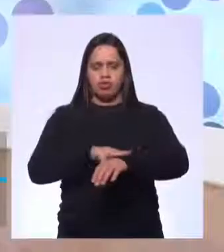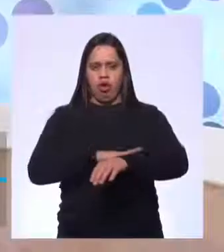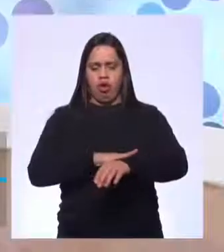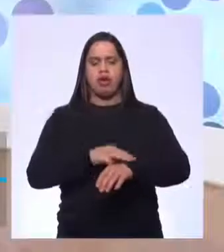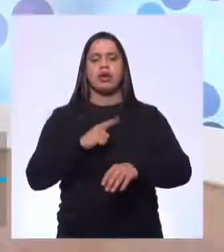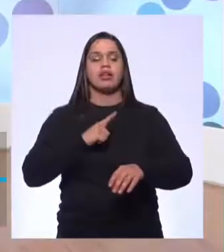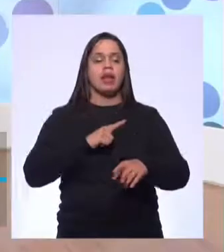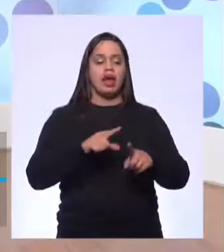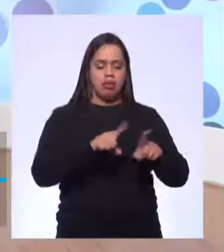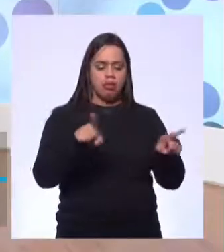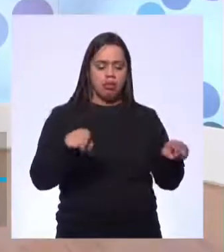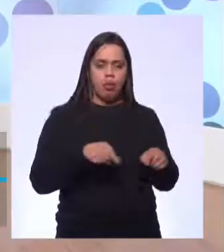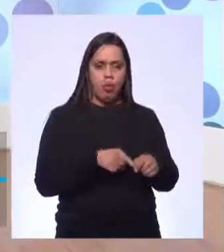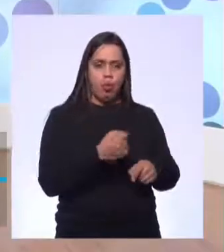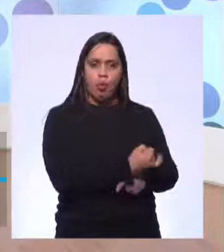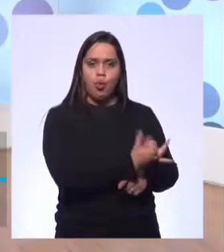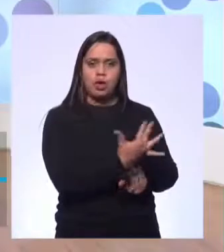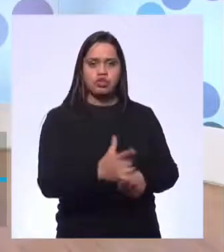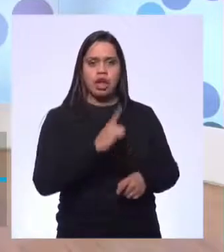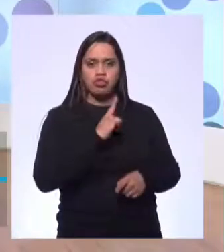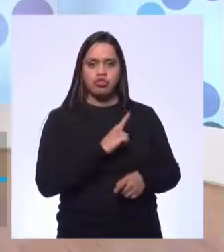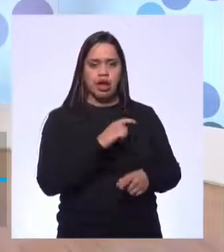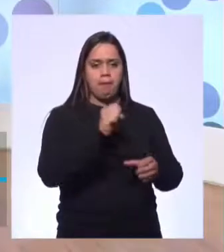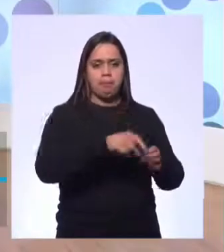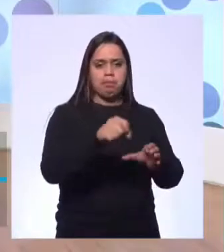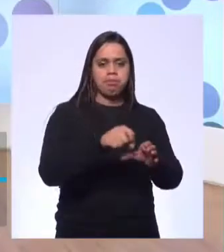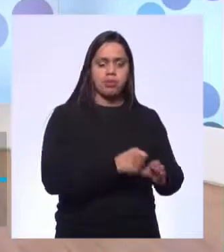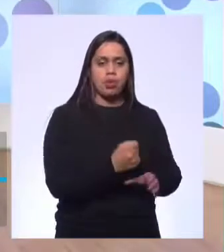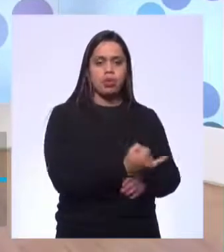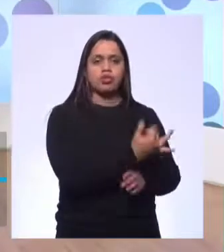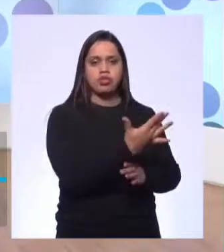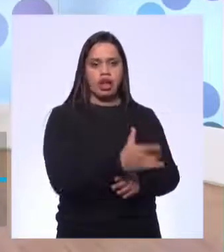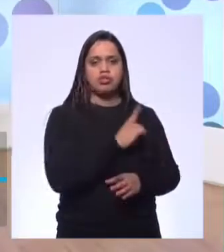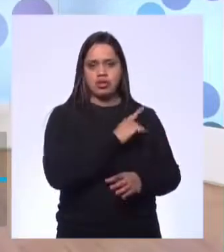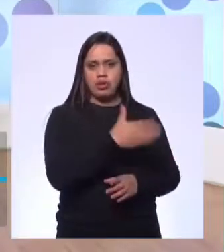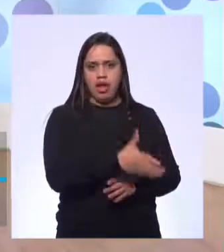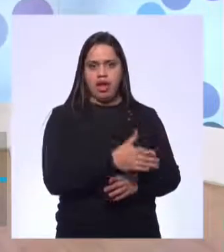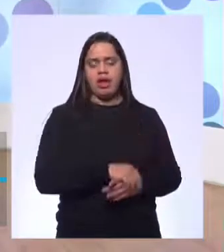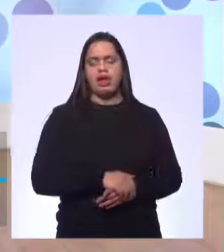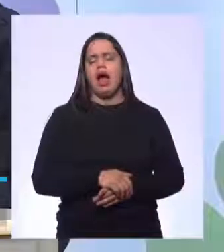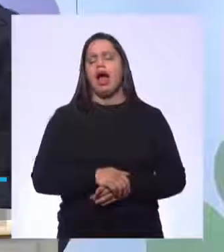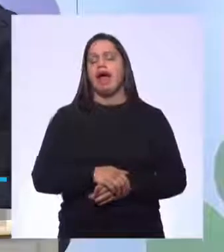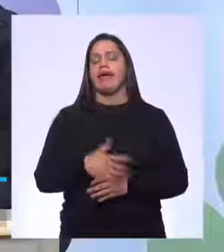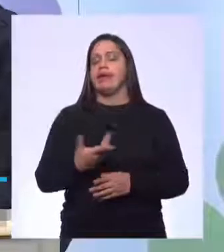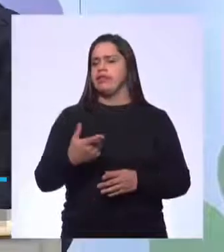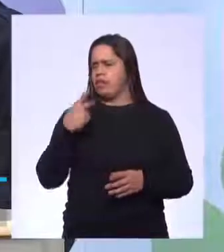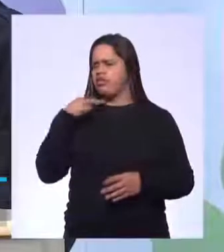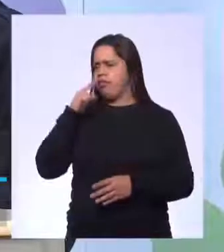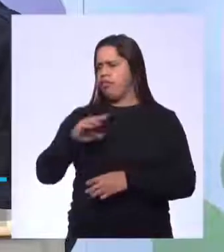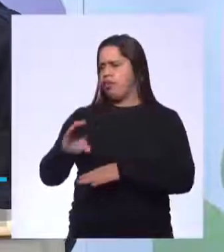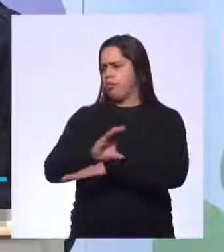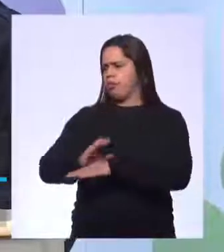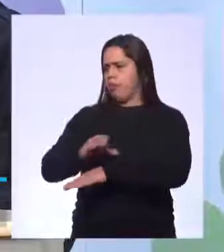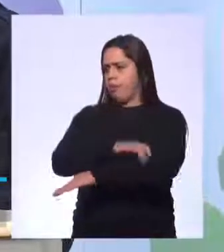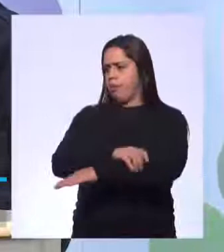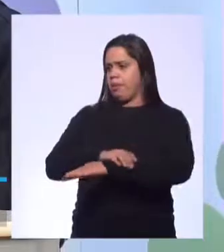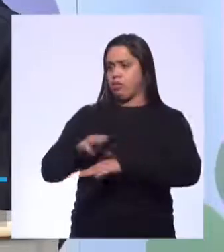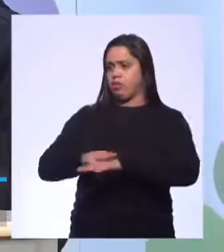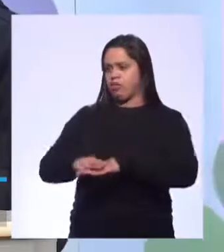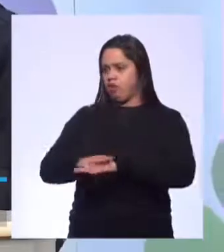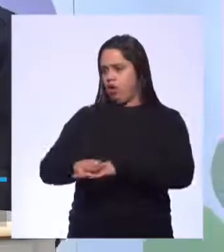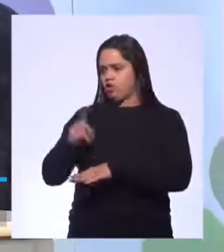professor Carlos? Só que como eu passei 8 anos lá no Nordeste, quando você fala mandioca, aí eles